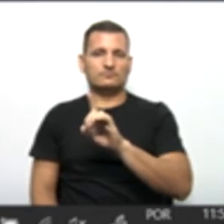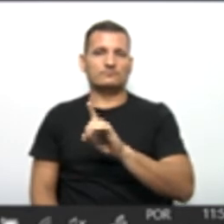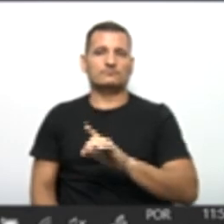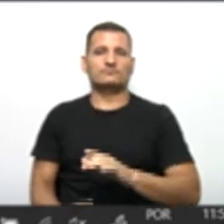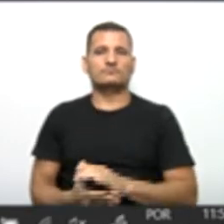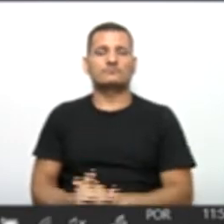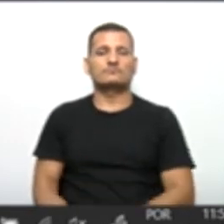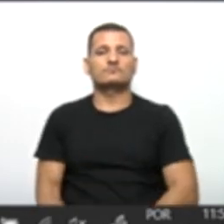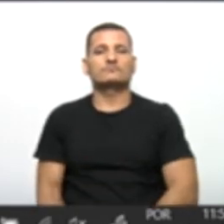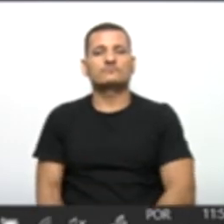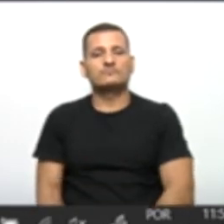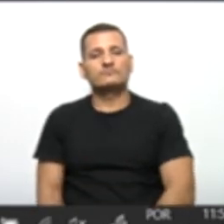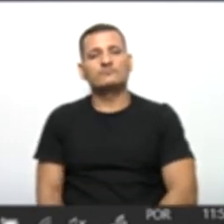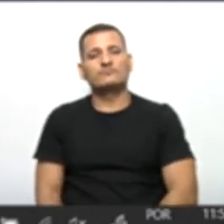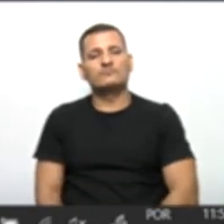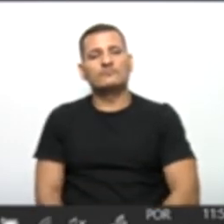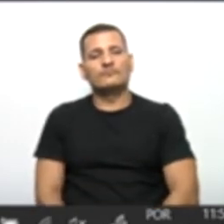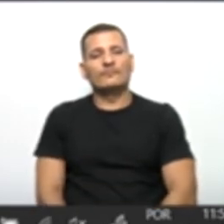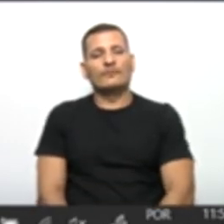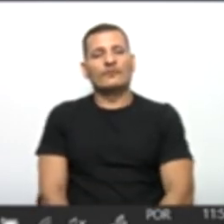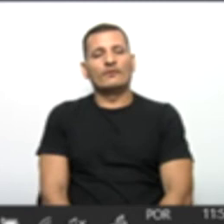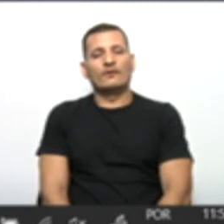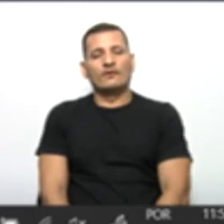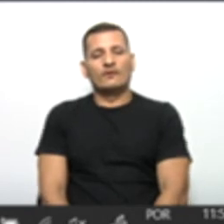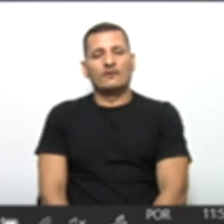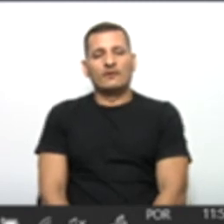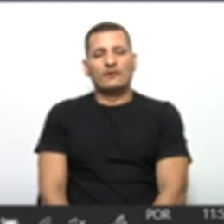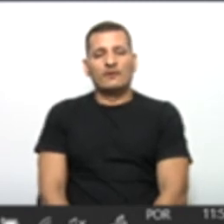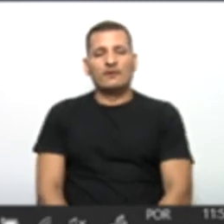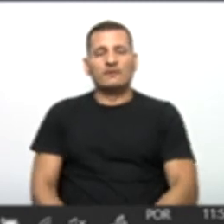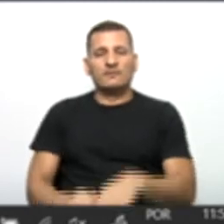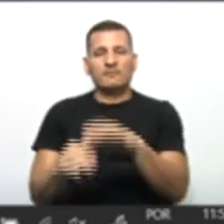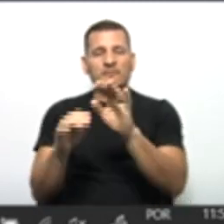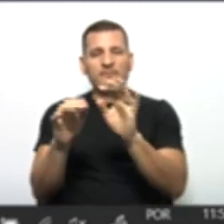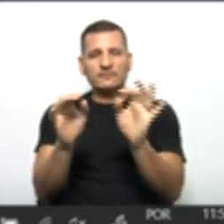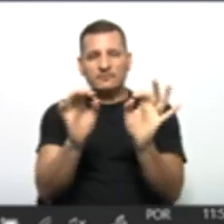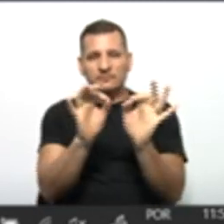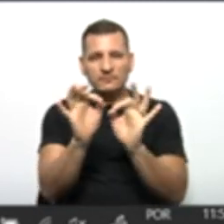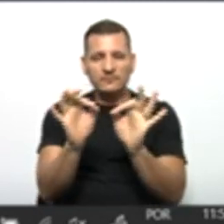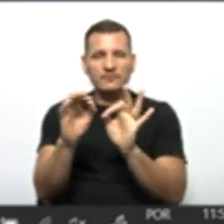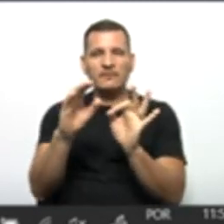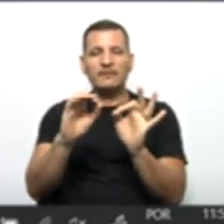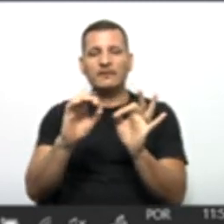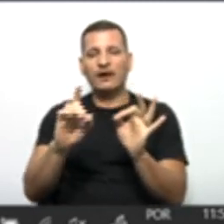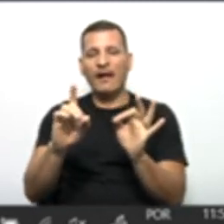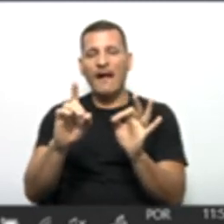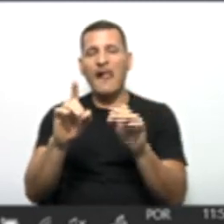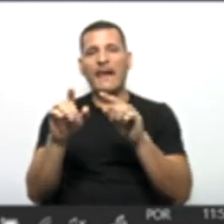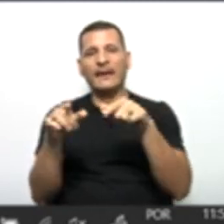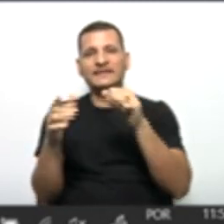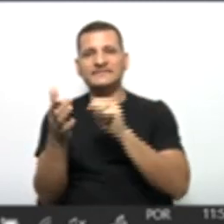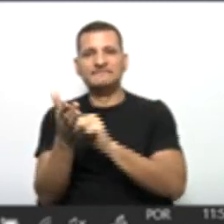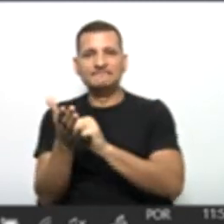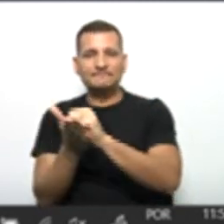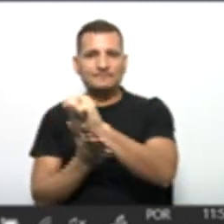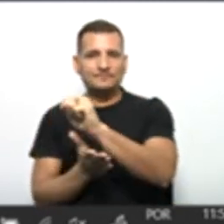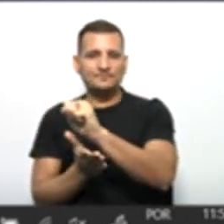tipos de dados dentro dele então aqui ele vai montar o meu código e ele vai deletar